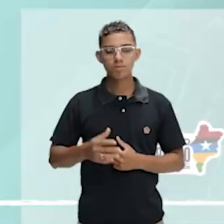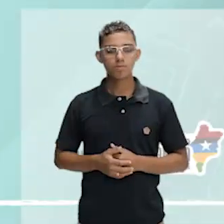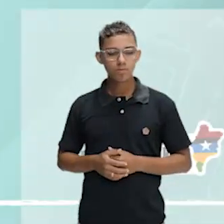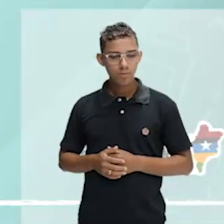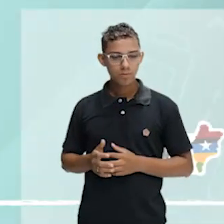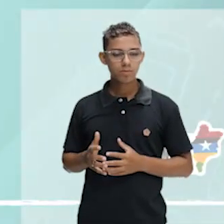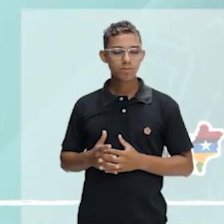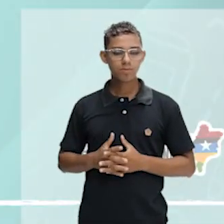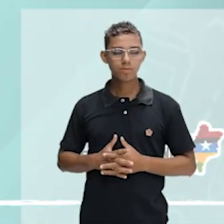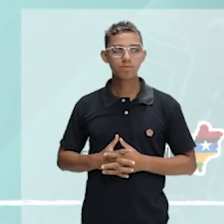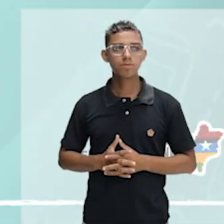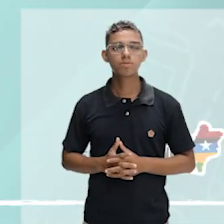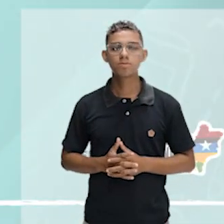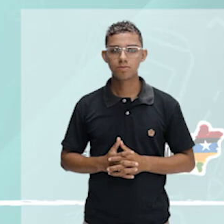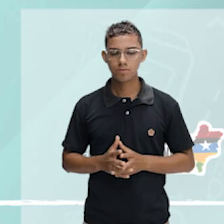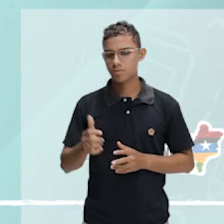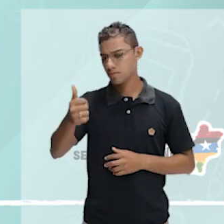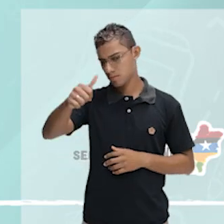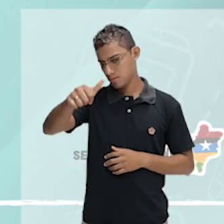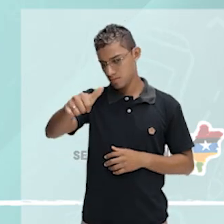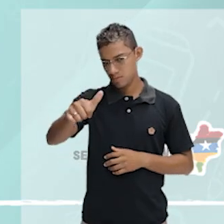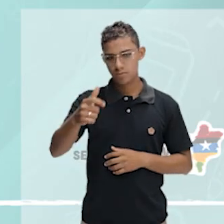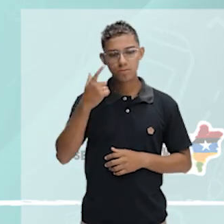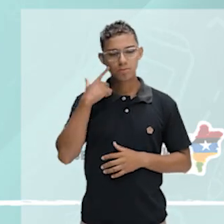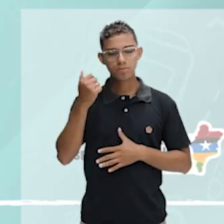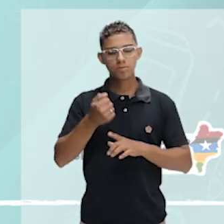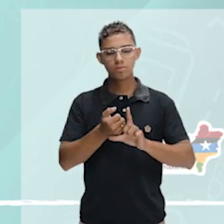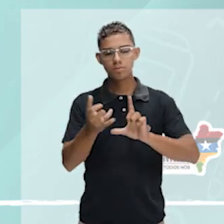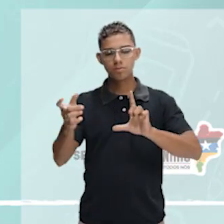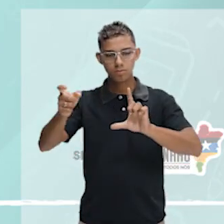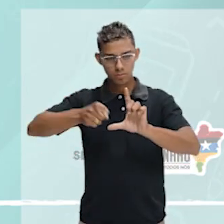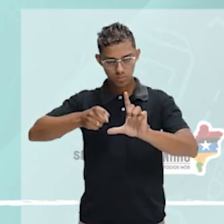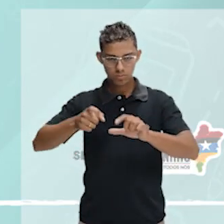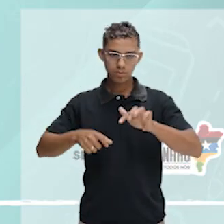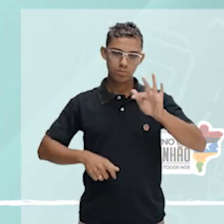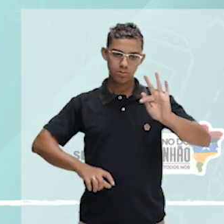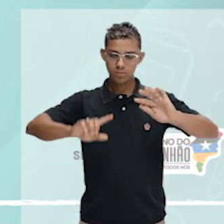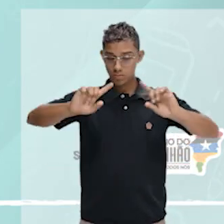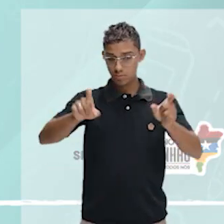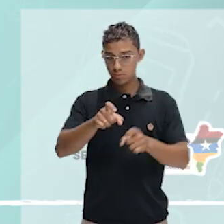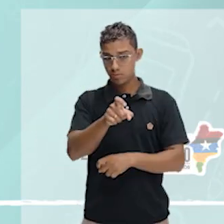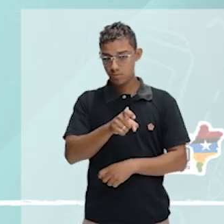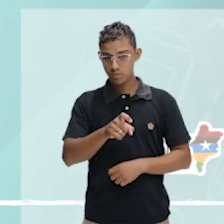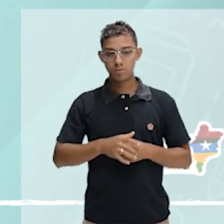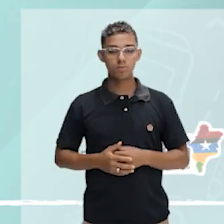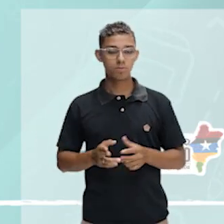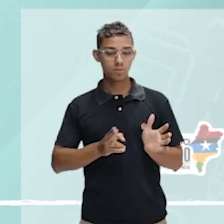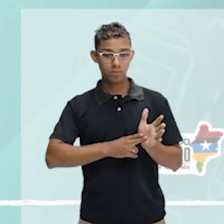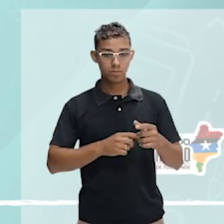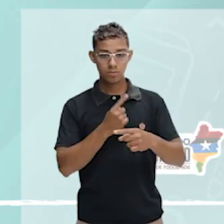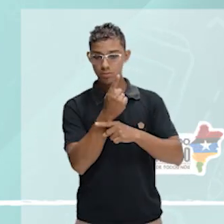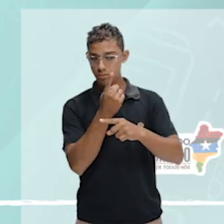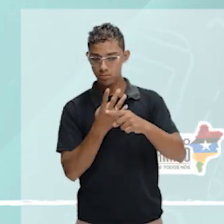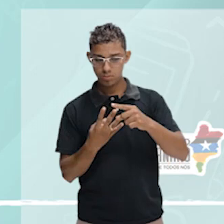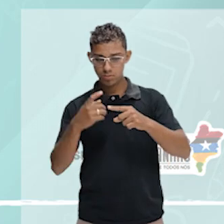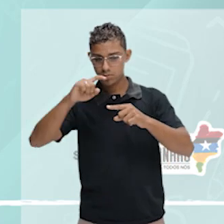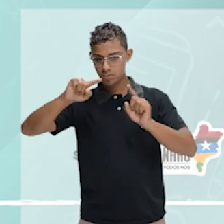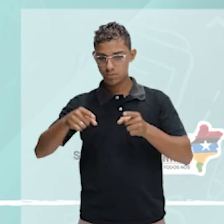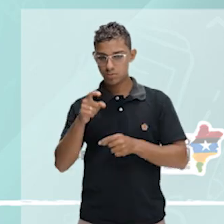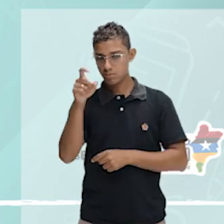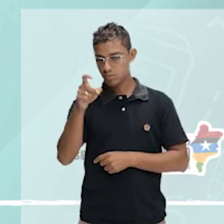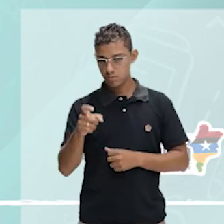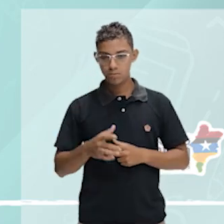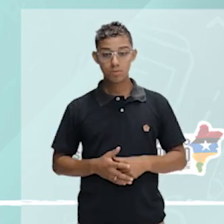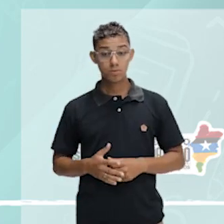essa questão diz o seguinte Analise a função FX = 1/4 elevado a x e determine